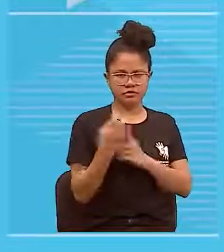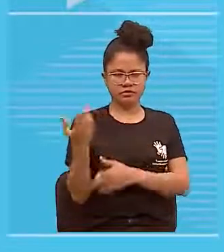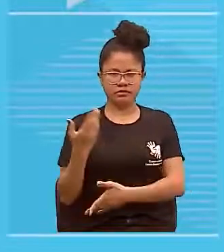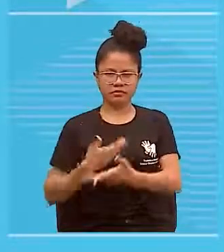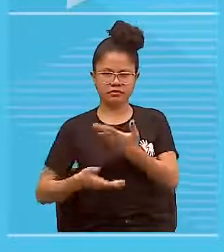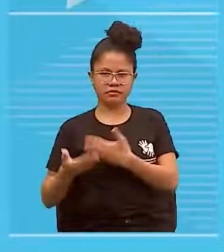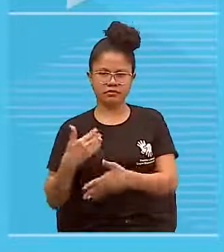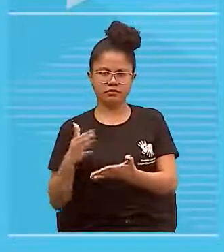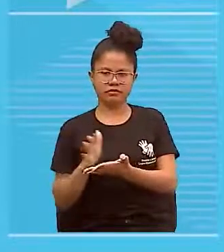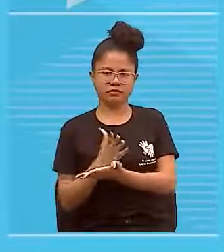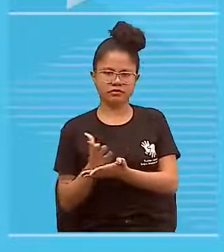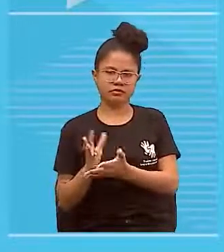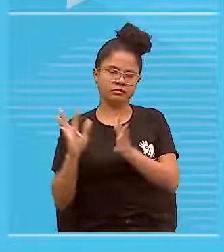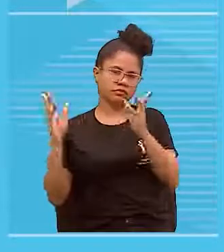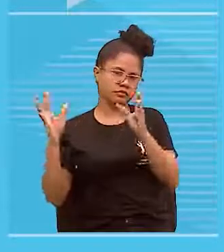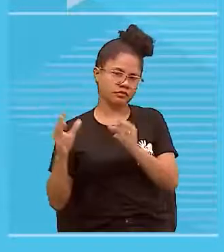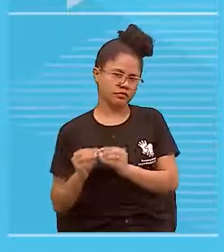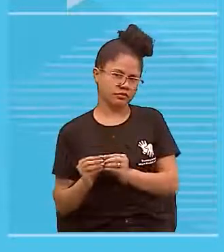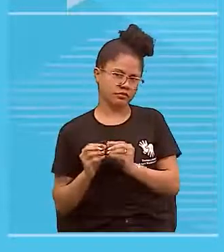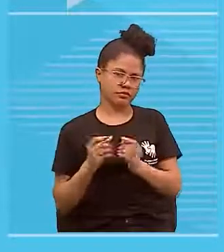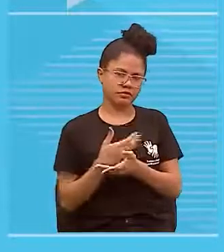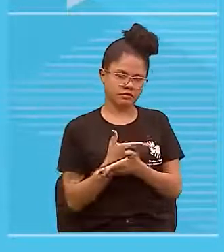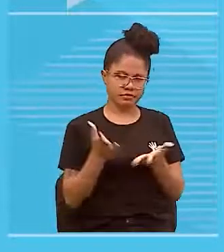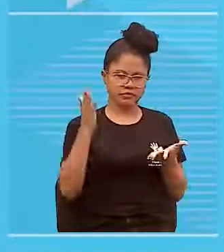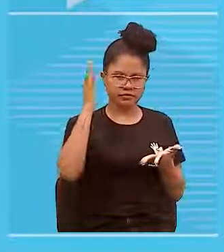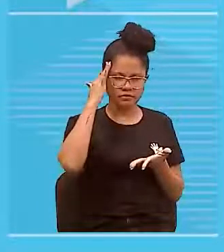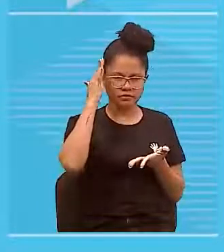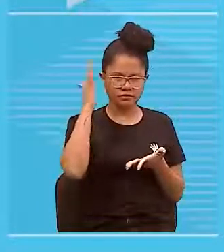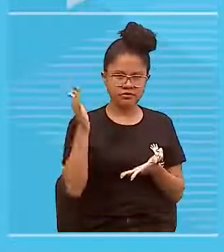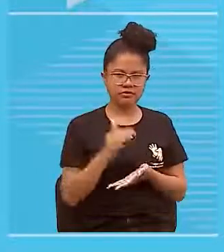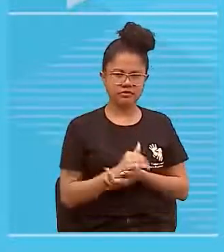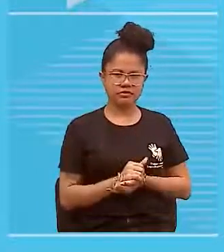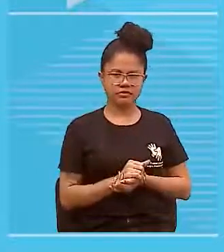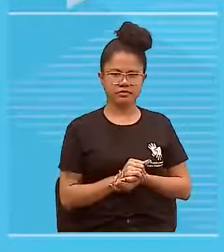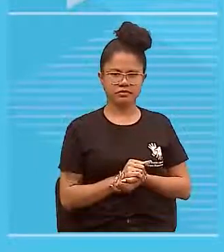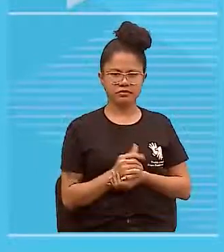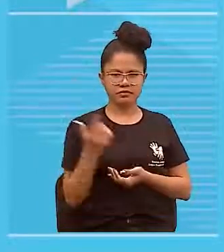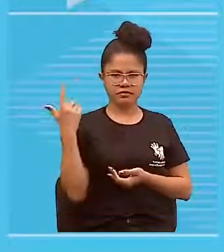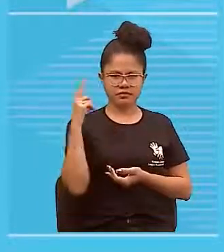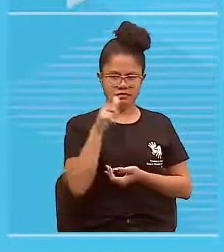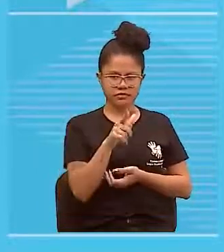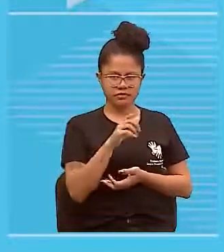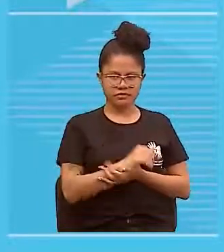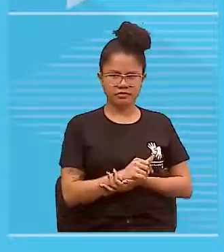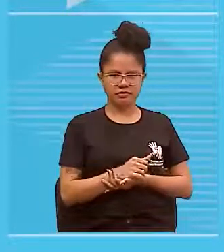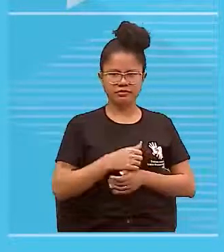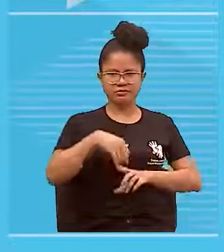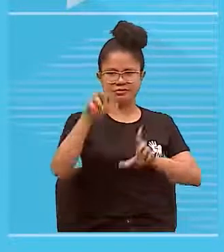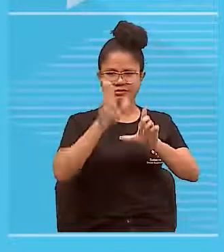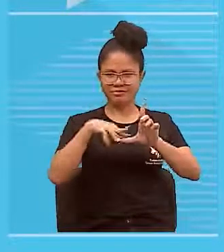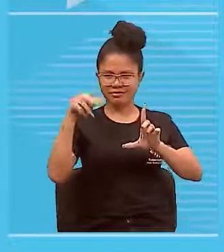fatores abióticos. Todo mundo compreendeu? Deu certo aí fazer o desenho?